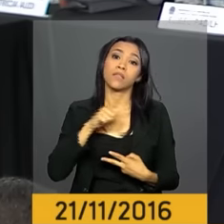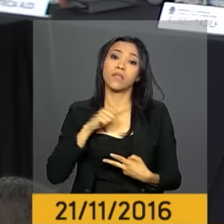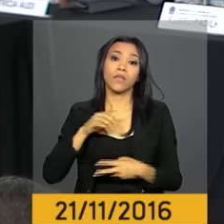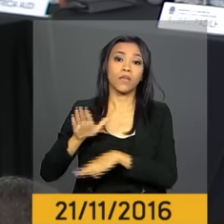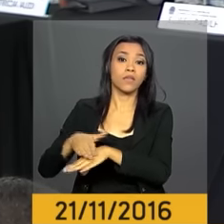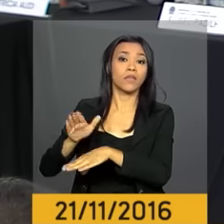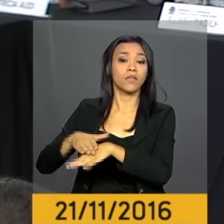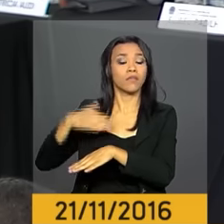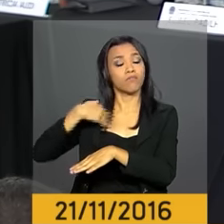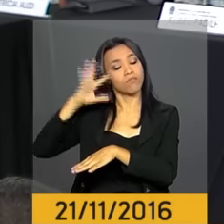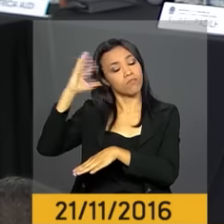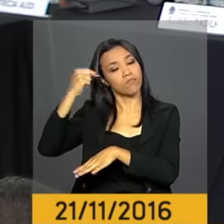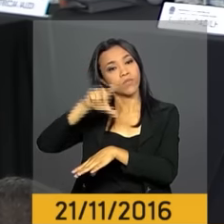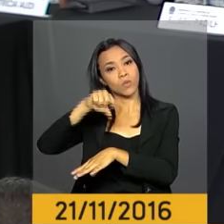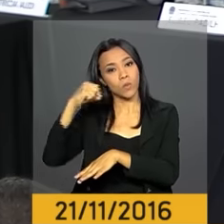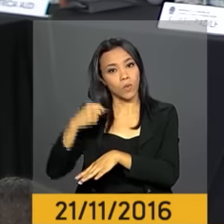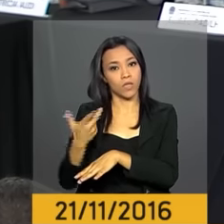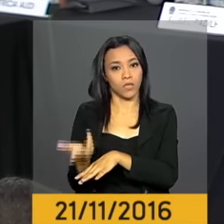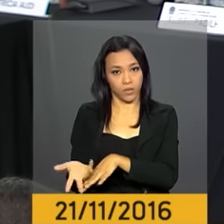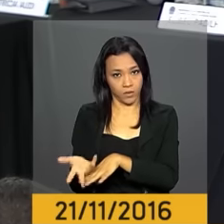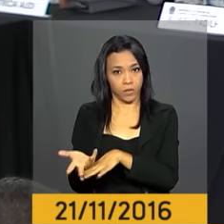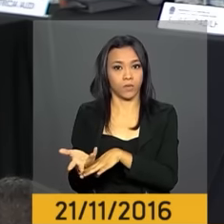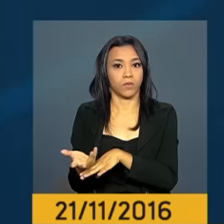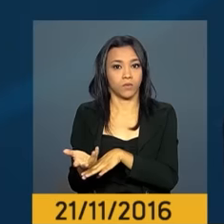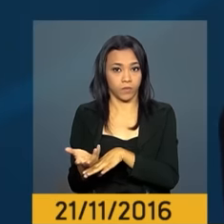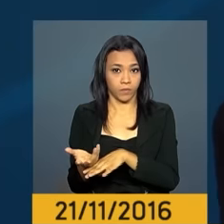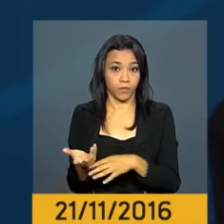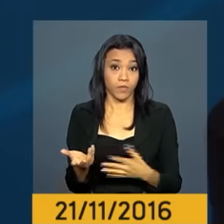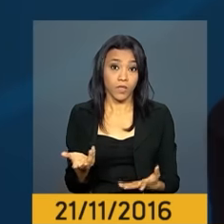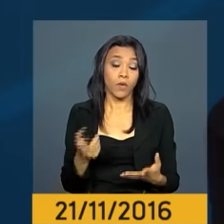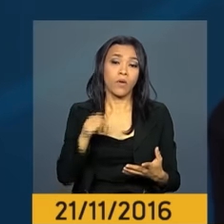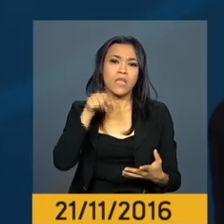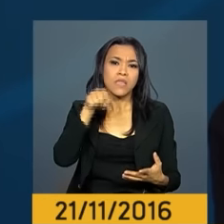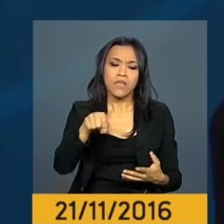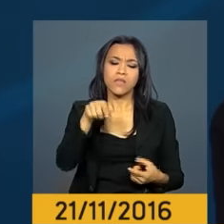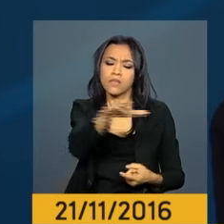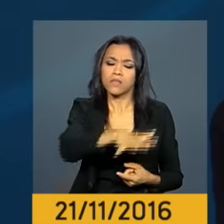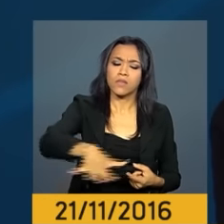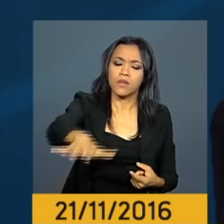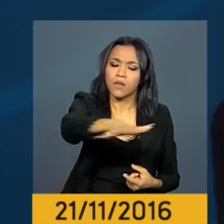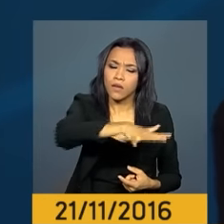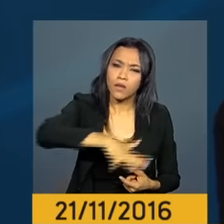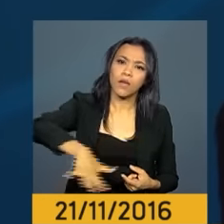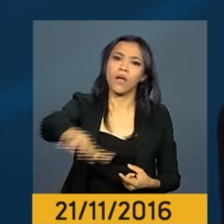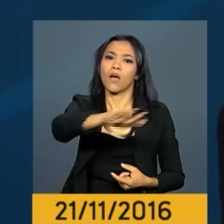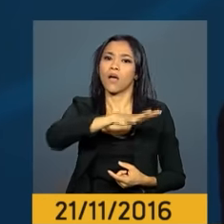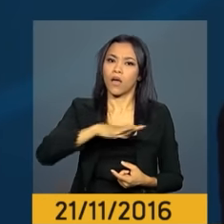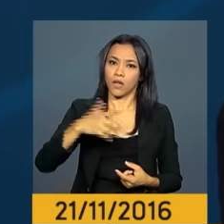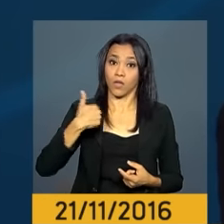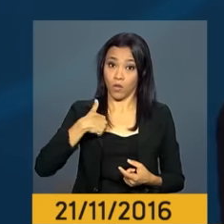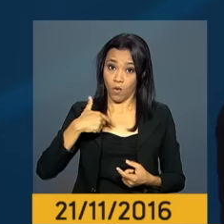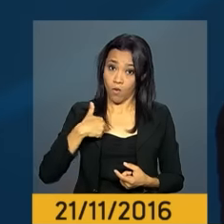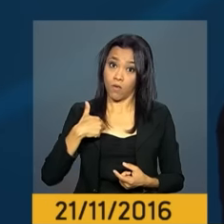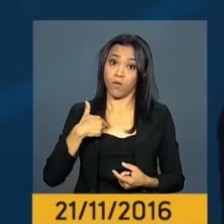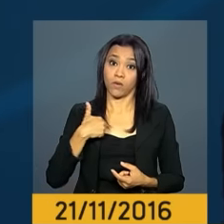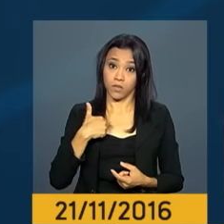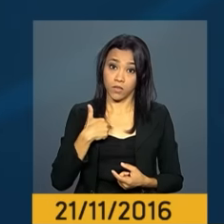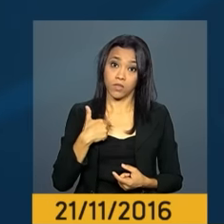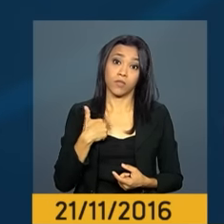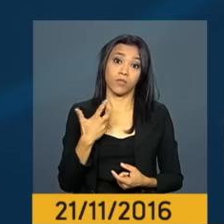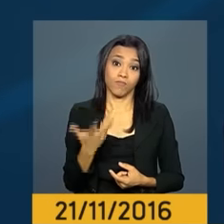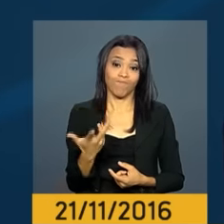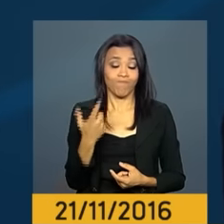escolhas e não amarras. Nesse setor chaves, nós contaremos com um ambiente